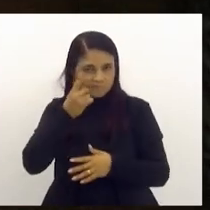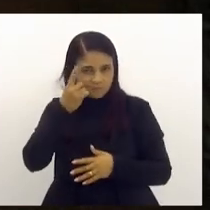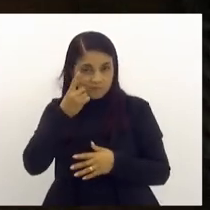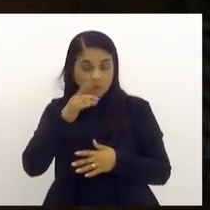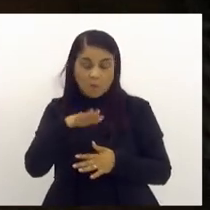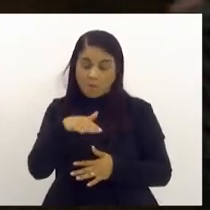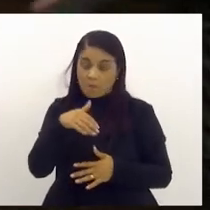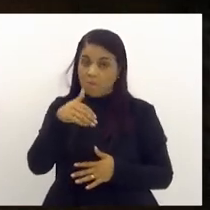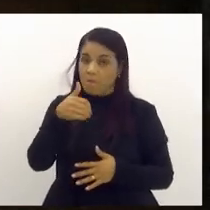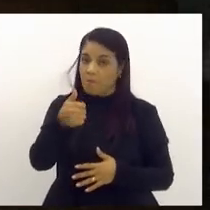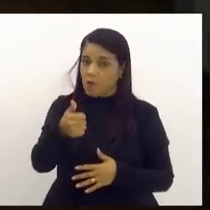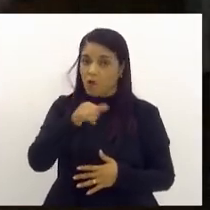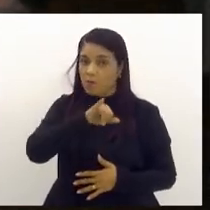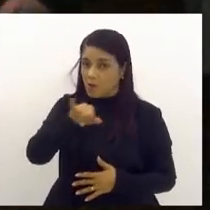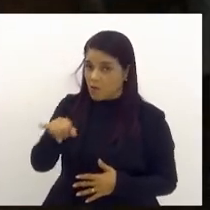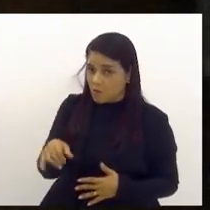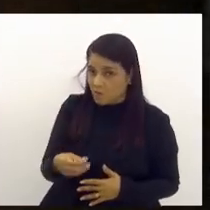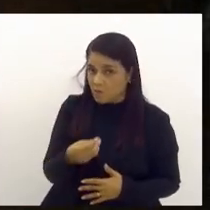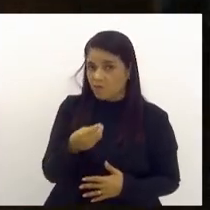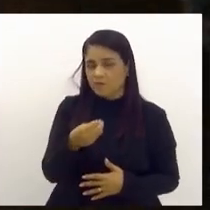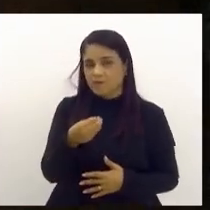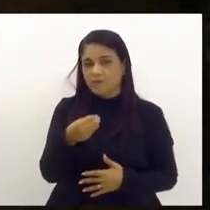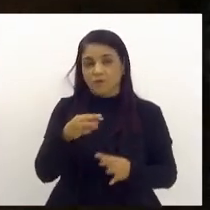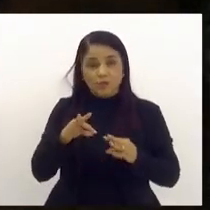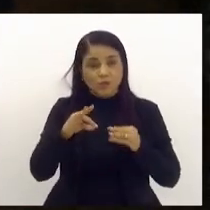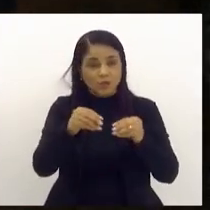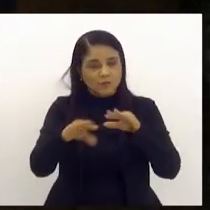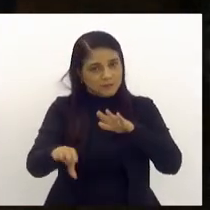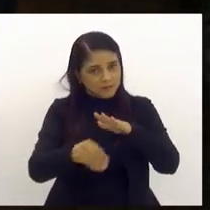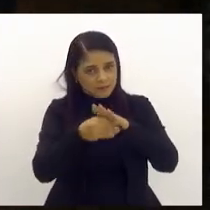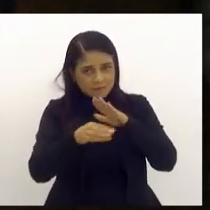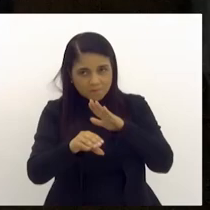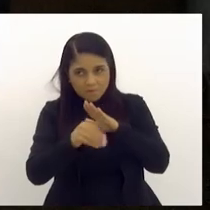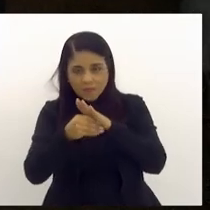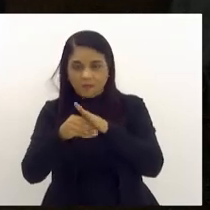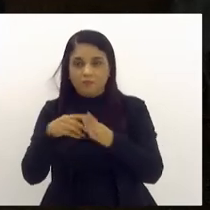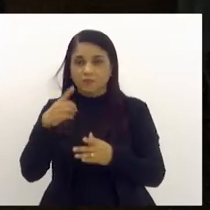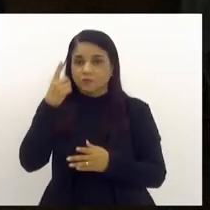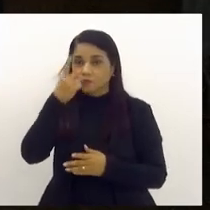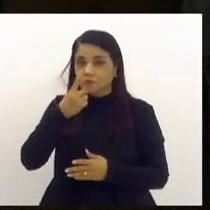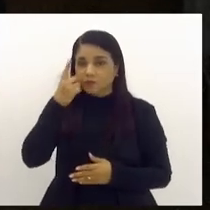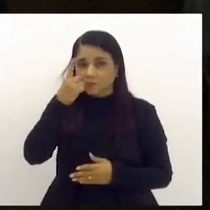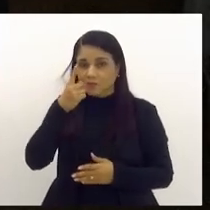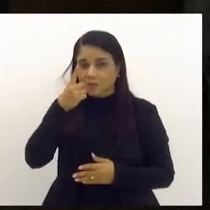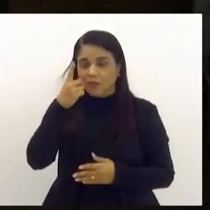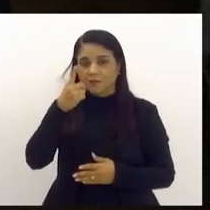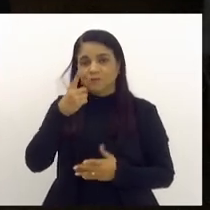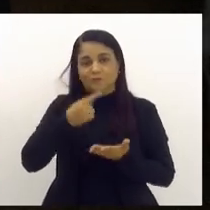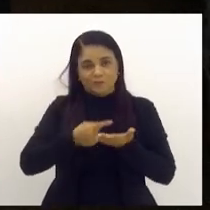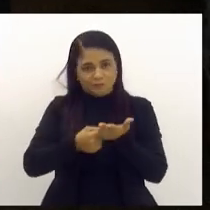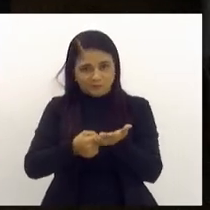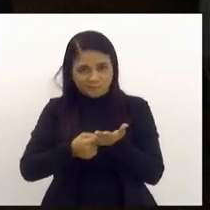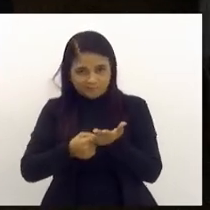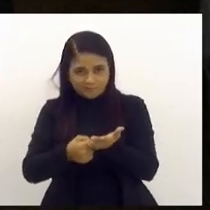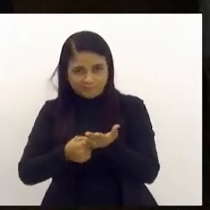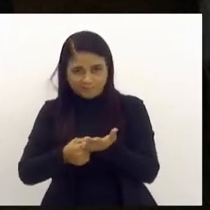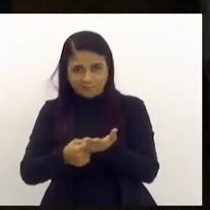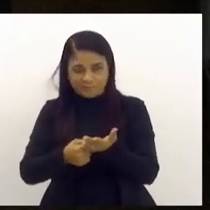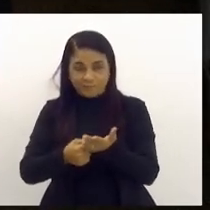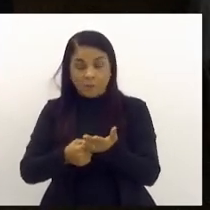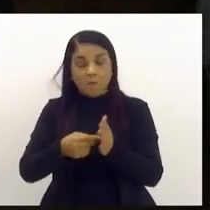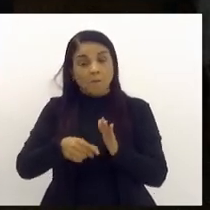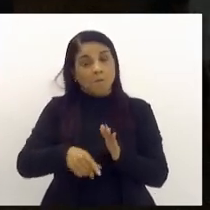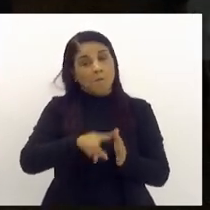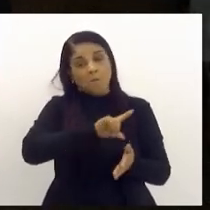para que aproveitasse todas as emendas possíveis de todos os deputados no espírito do acordo, ainda que não tivesse sido